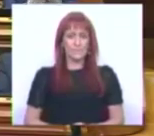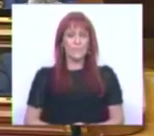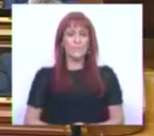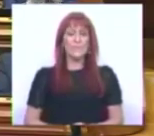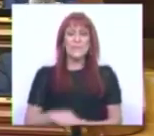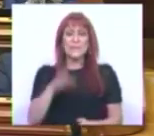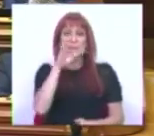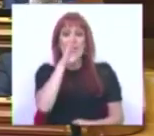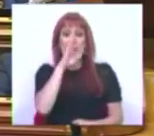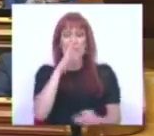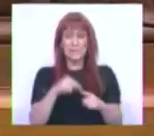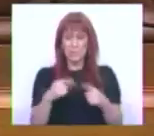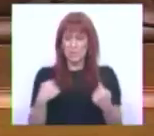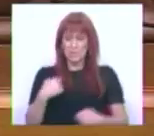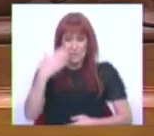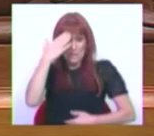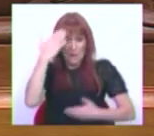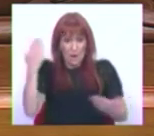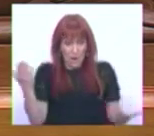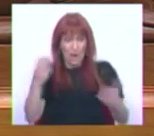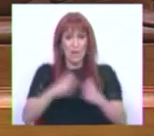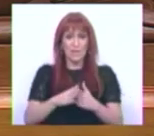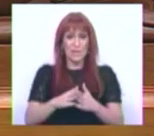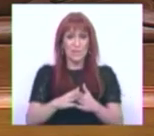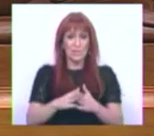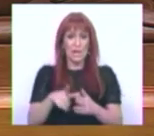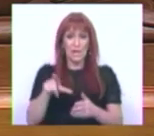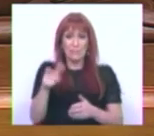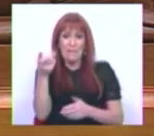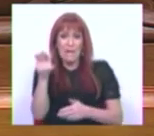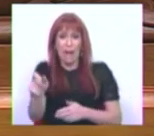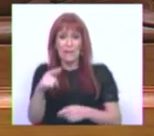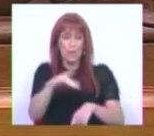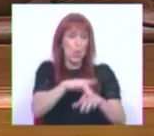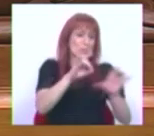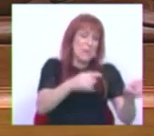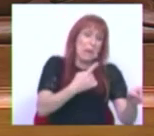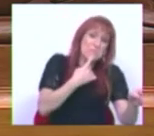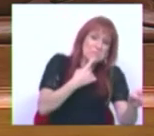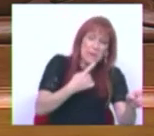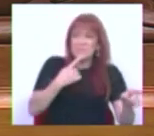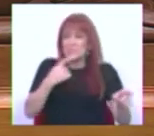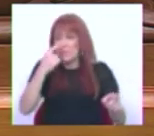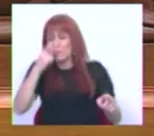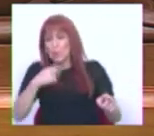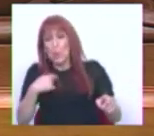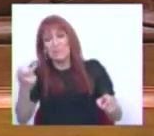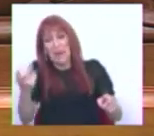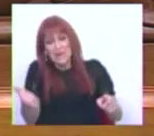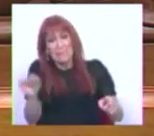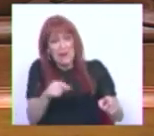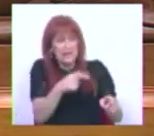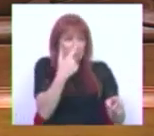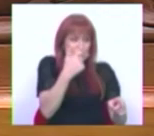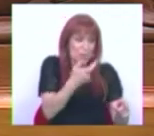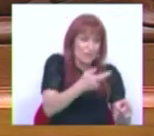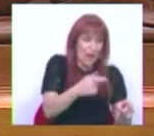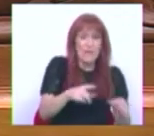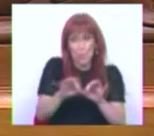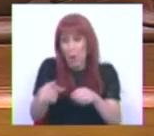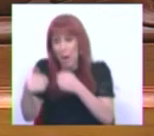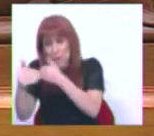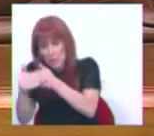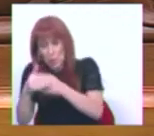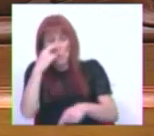Se ainda entendemos que nos lares e hospitais, onde estão pessoas mais vulneráveis, como os nossos idosos